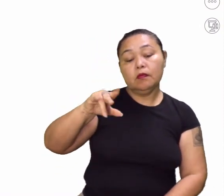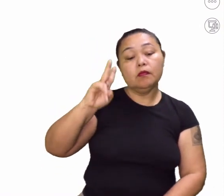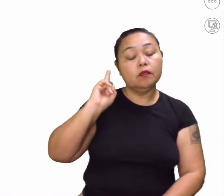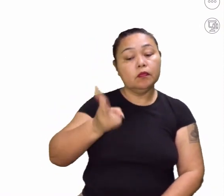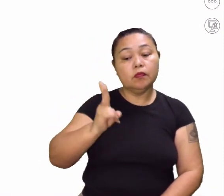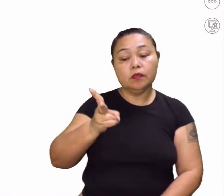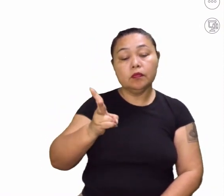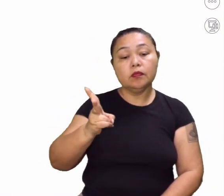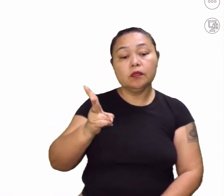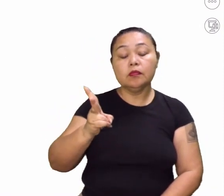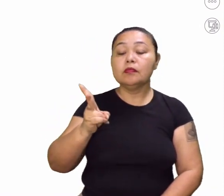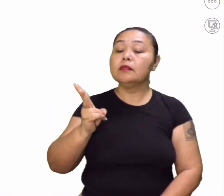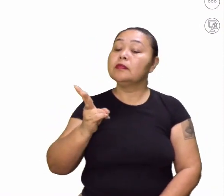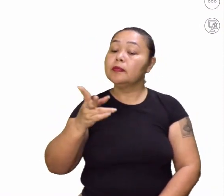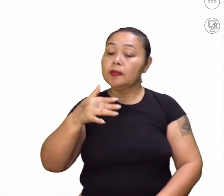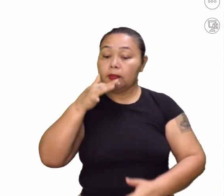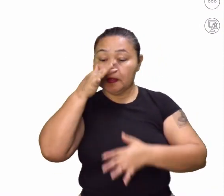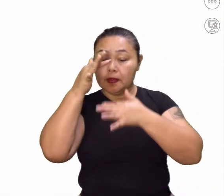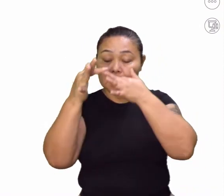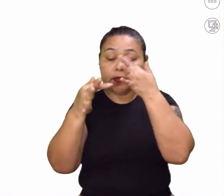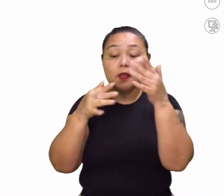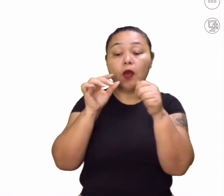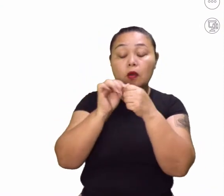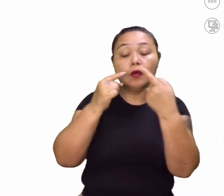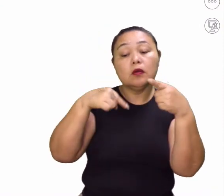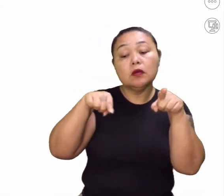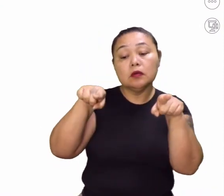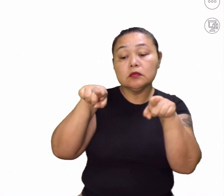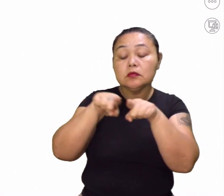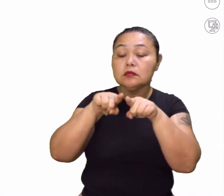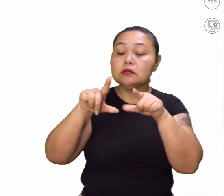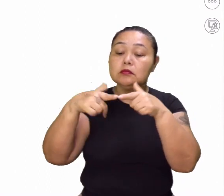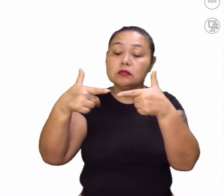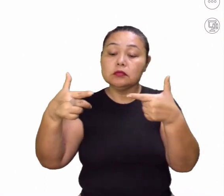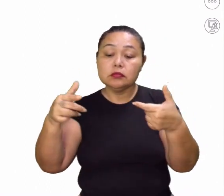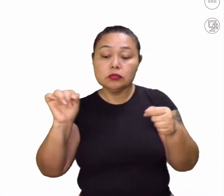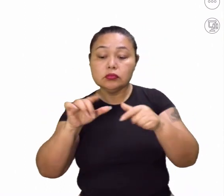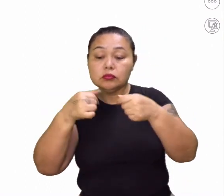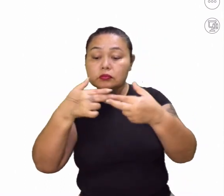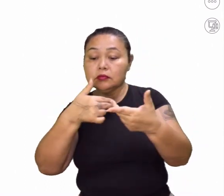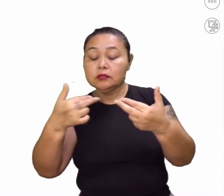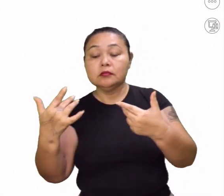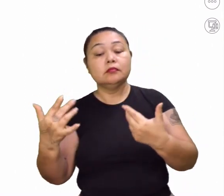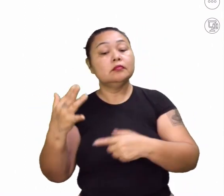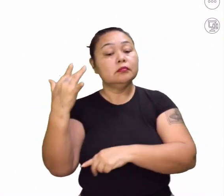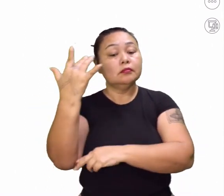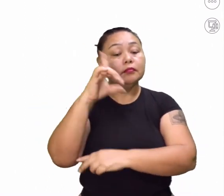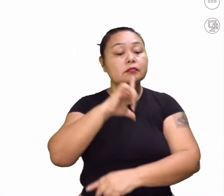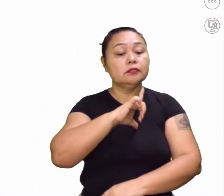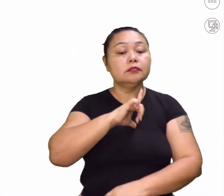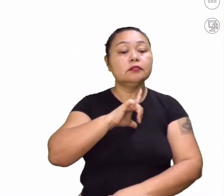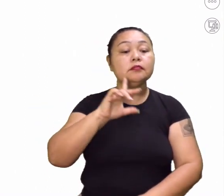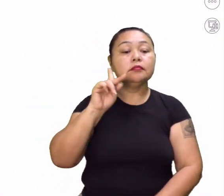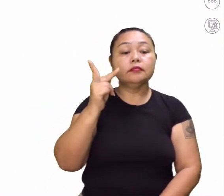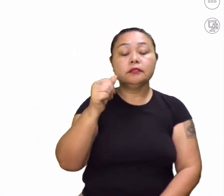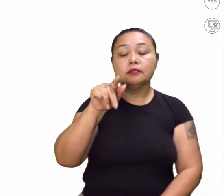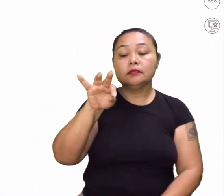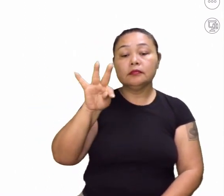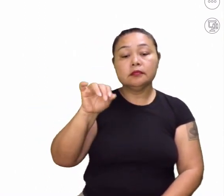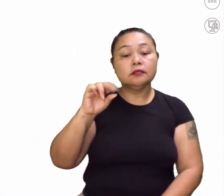o equinócio de primavera ou de outono. Não existe equinócio de verão. Isso. Os solstícios, raios solares